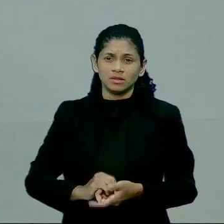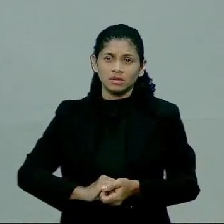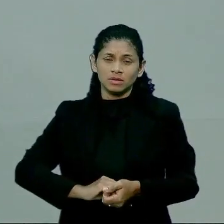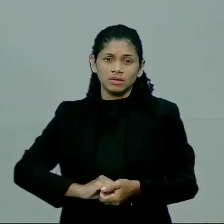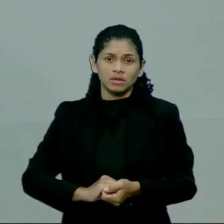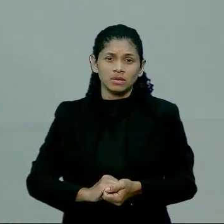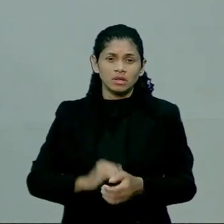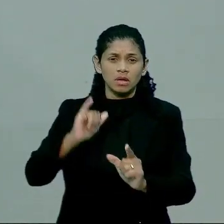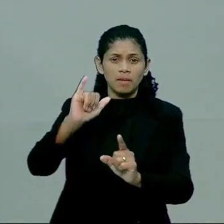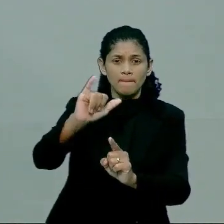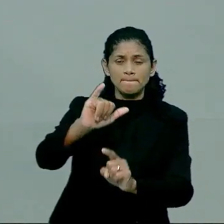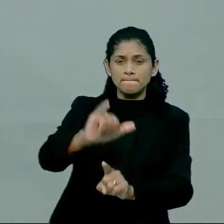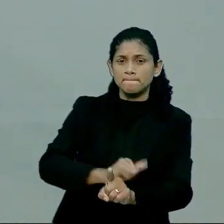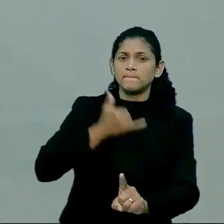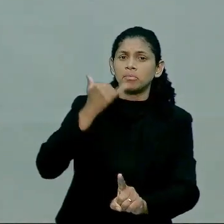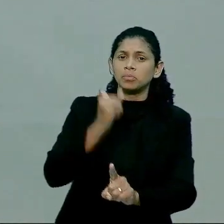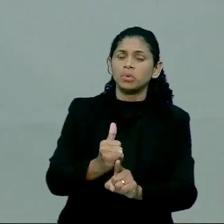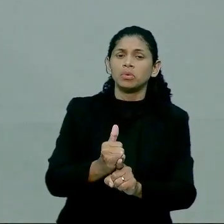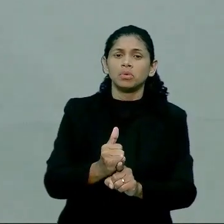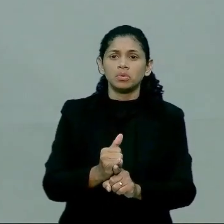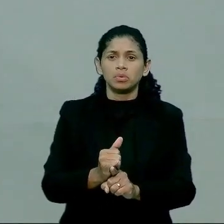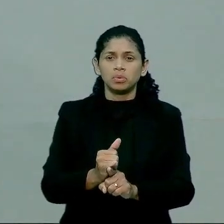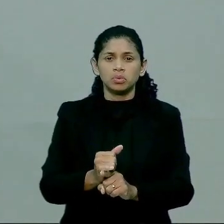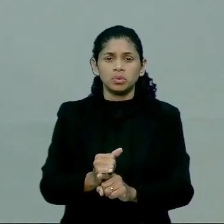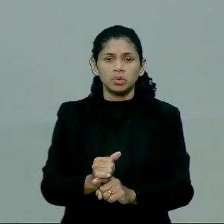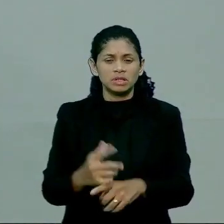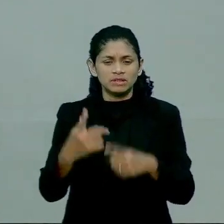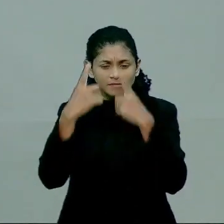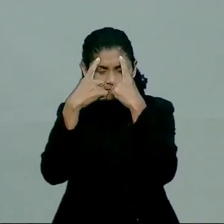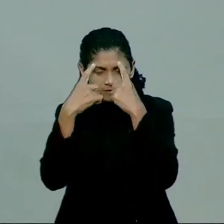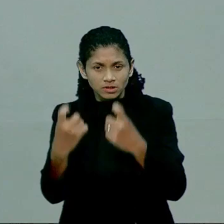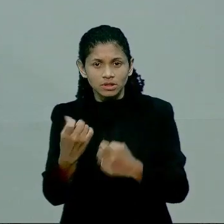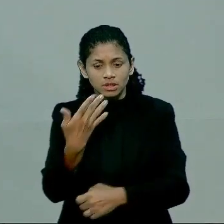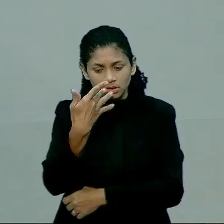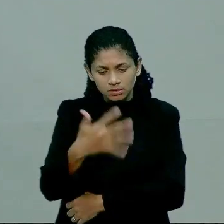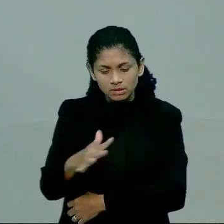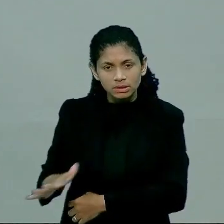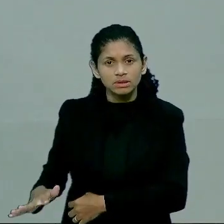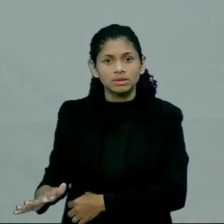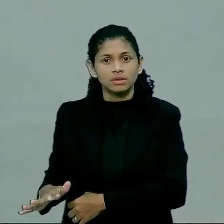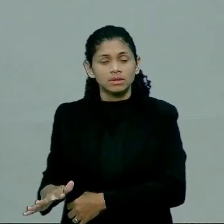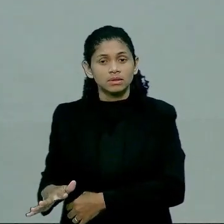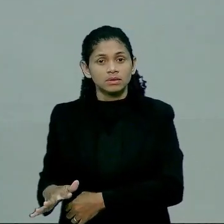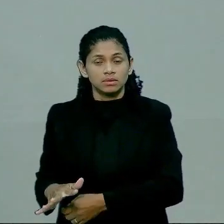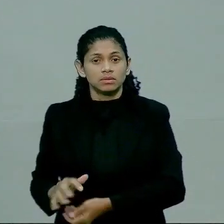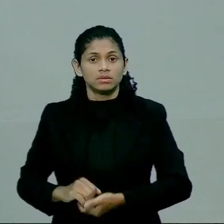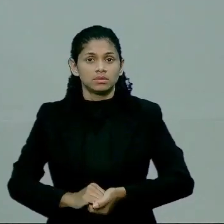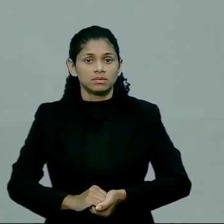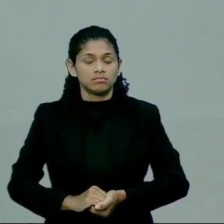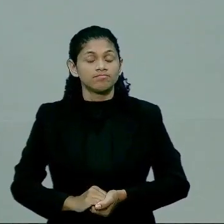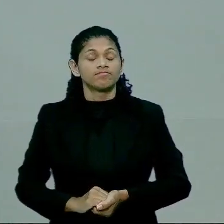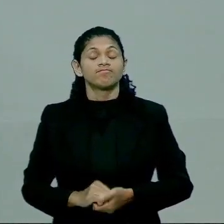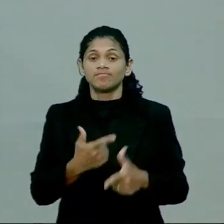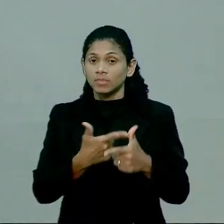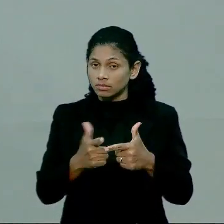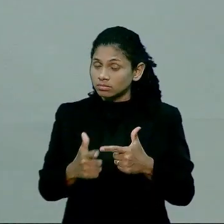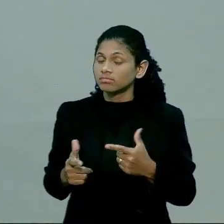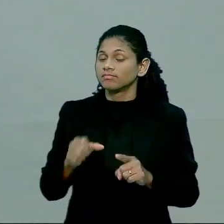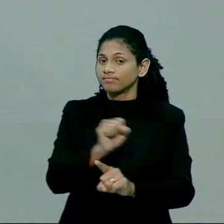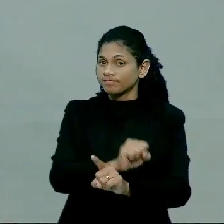bullying na escola é abuso sexual são questões sexuais só questões sociais perdão né